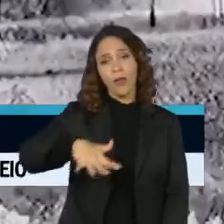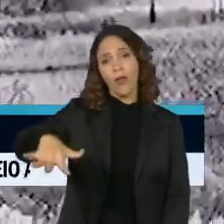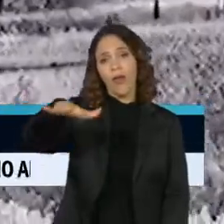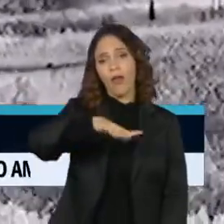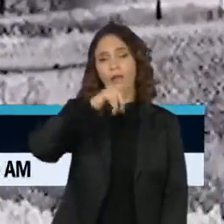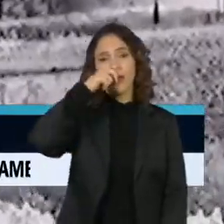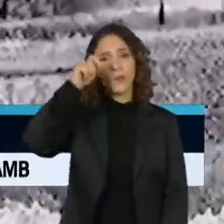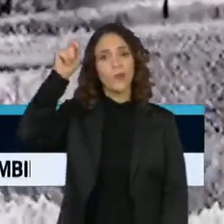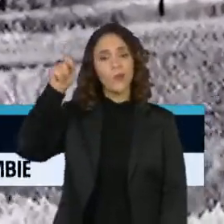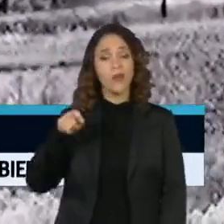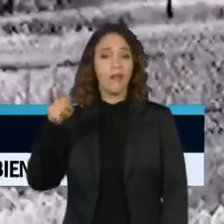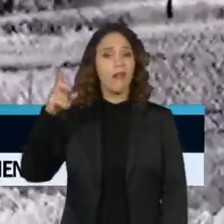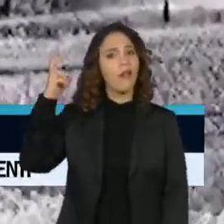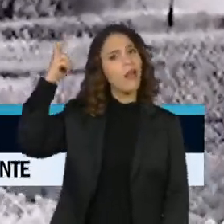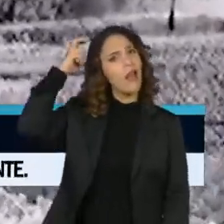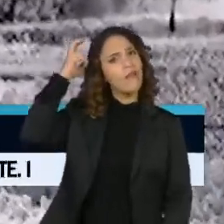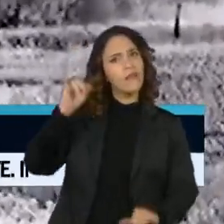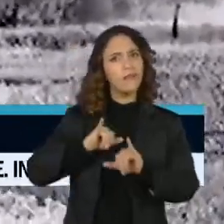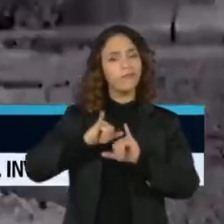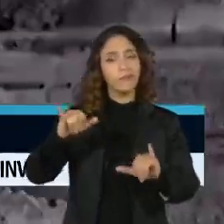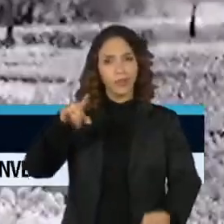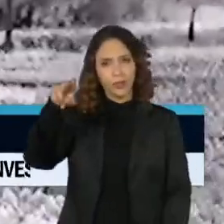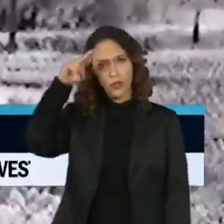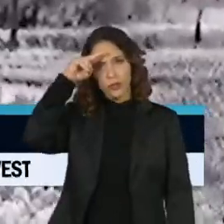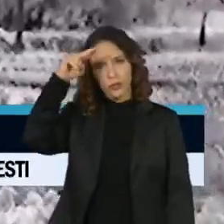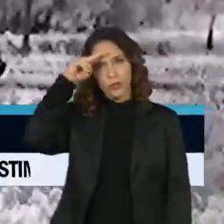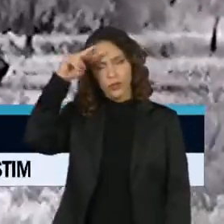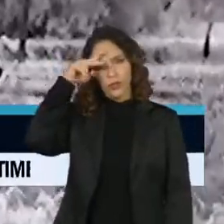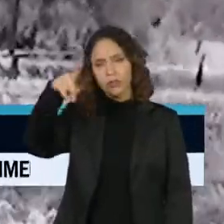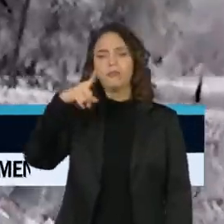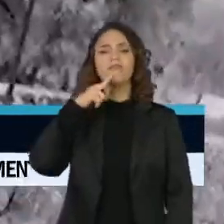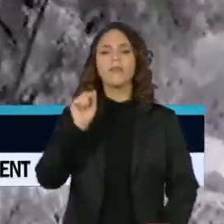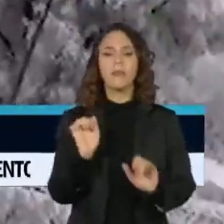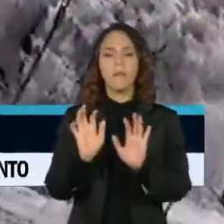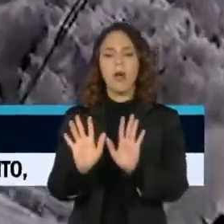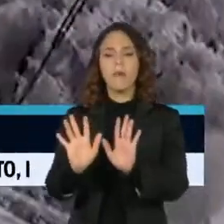ucraniano, Kiev afirmou ter feito soldados de Putin recuarem em algumas cidades.